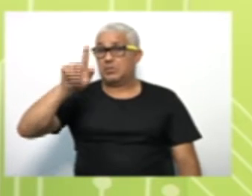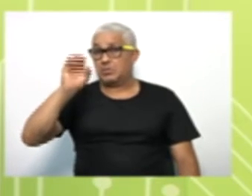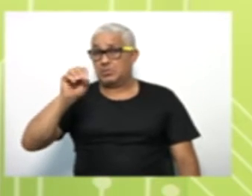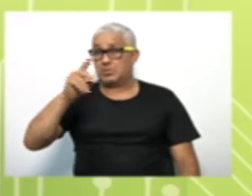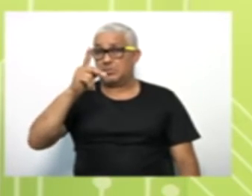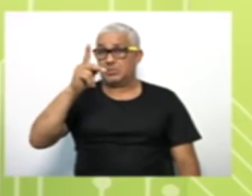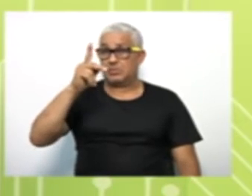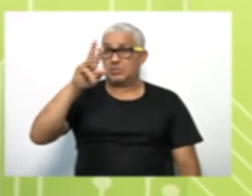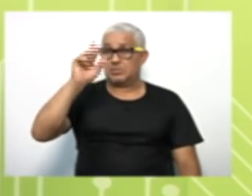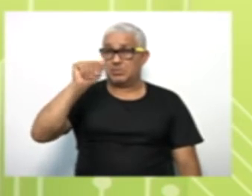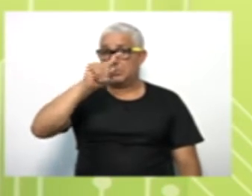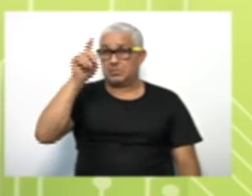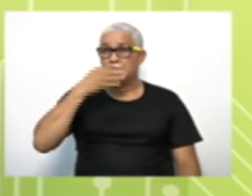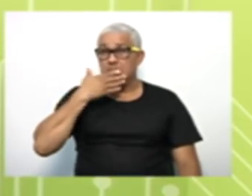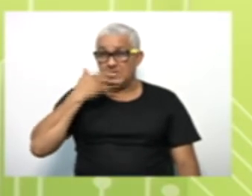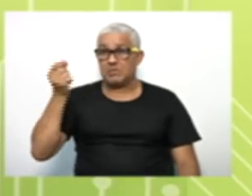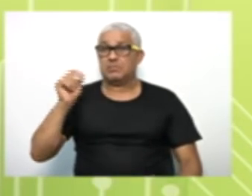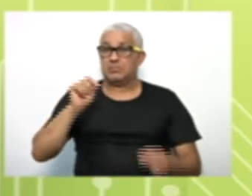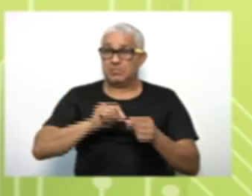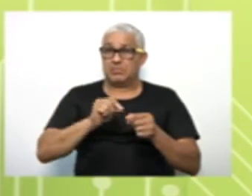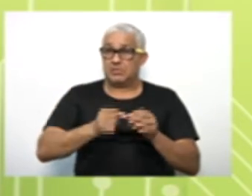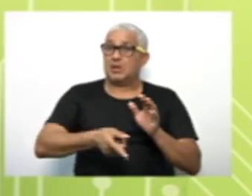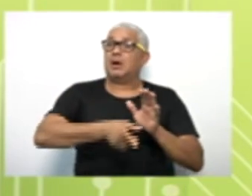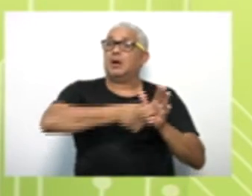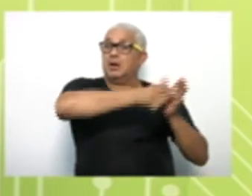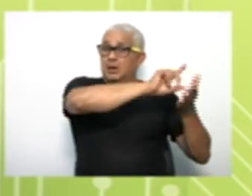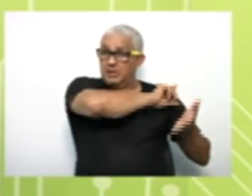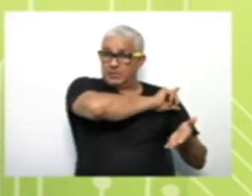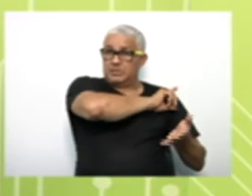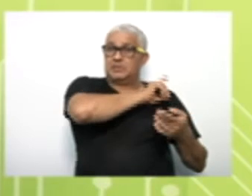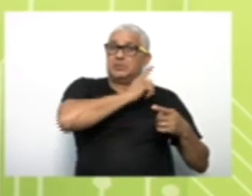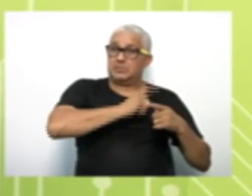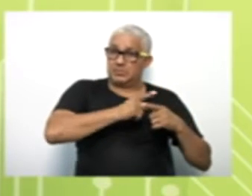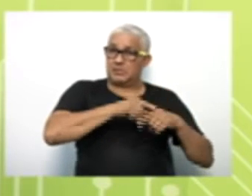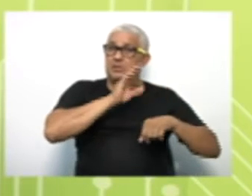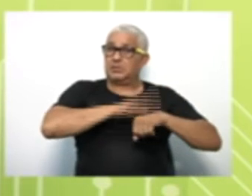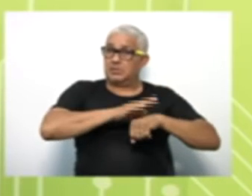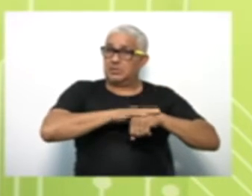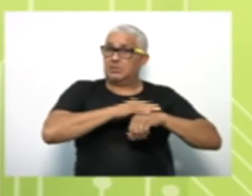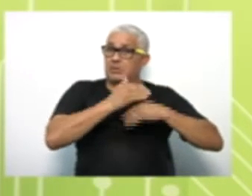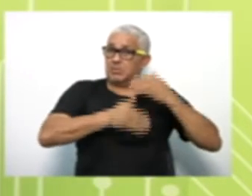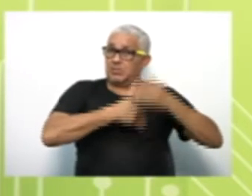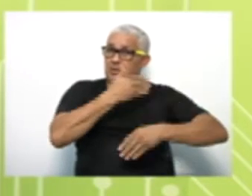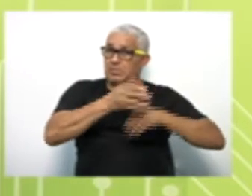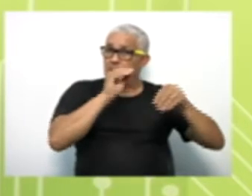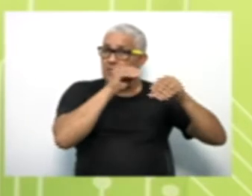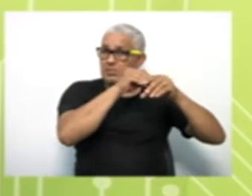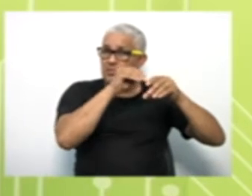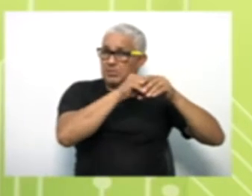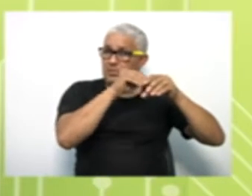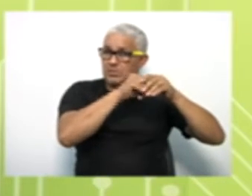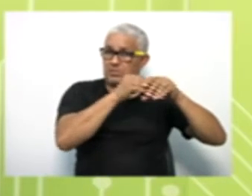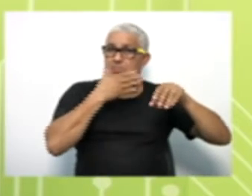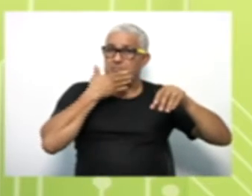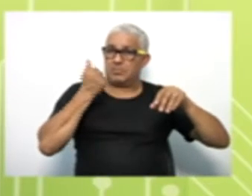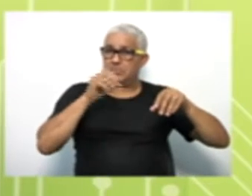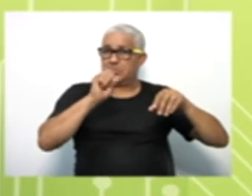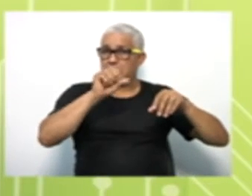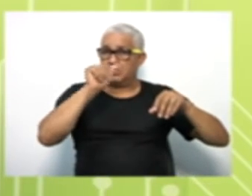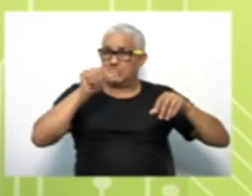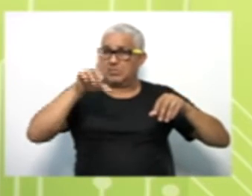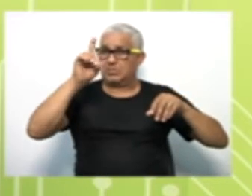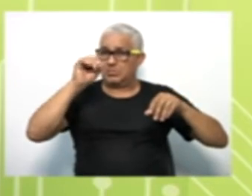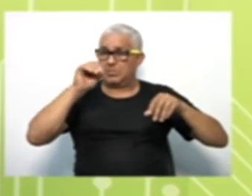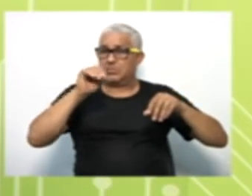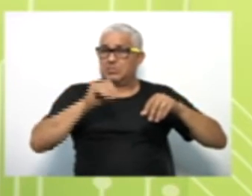você faça a previdência privada quanto antes melhor, porque quanto maior o tempo que você contribui, maior será o saldo final quando você